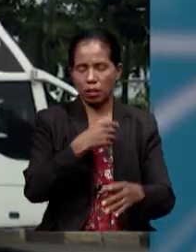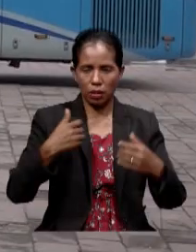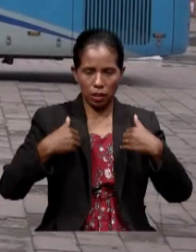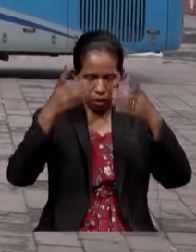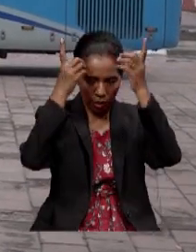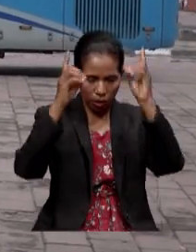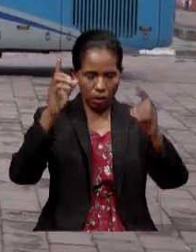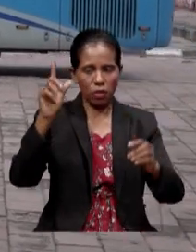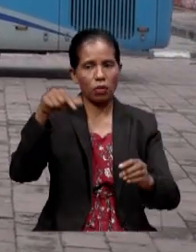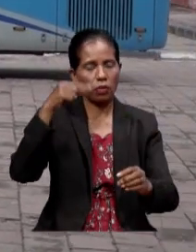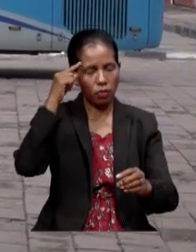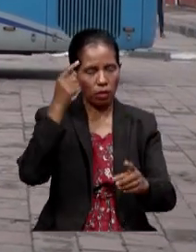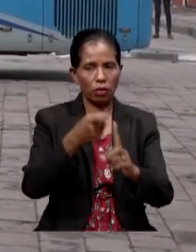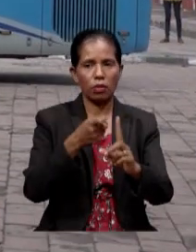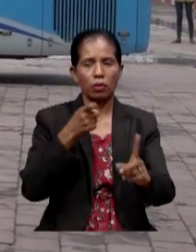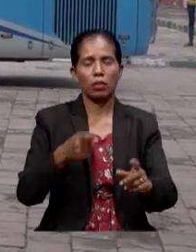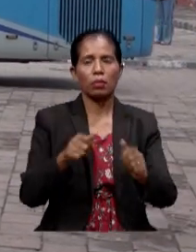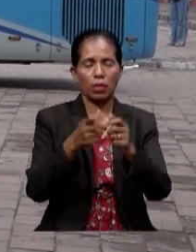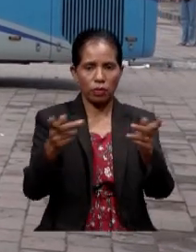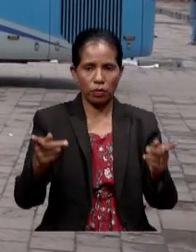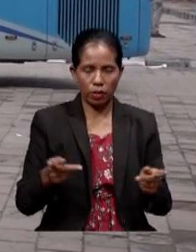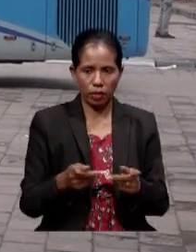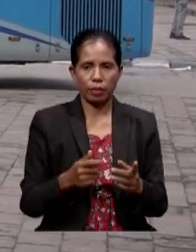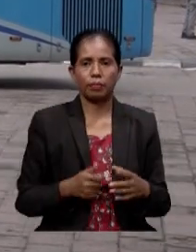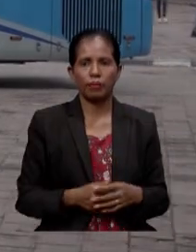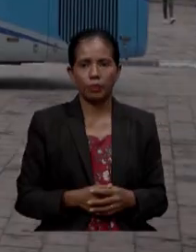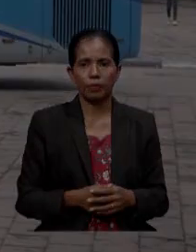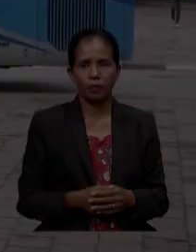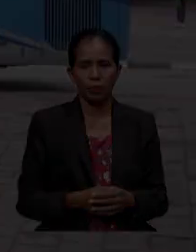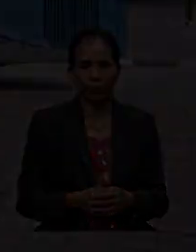claro se governo com a administração. Celina Lopes, Agostinho da Costa, ZMN.